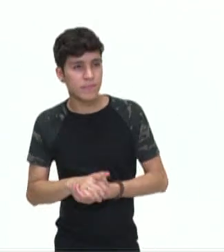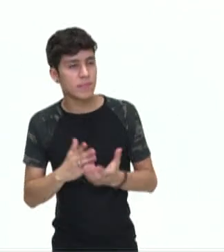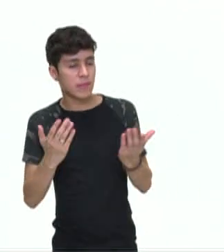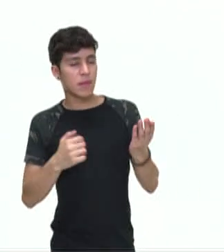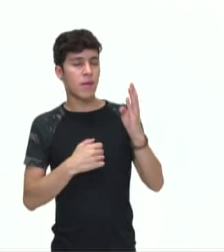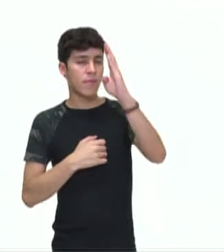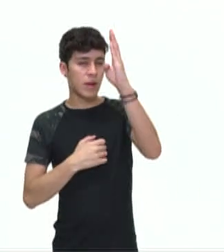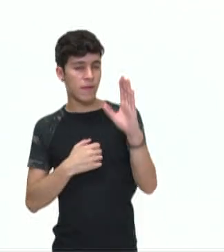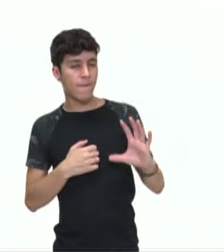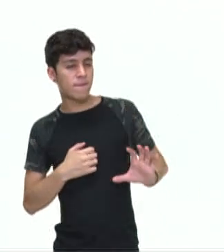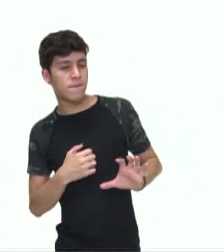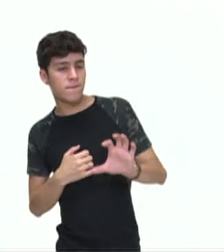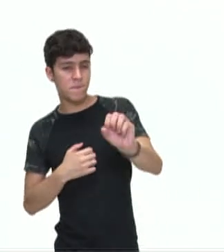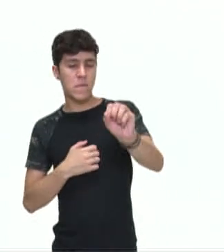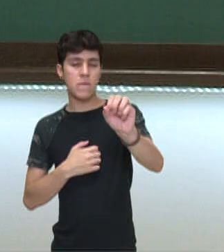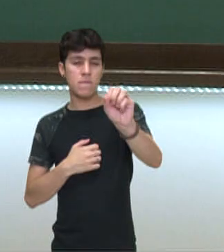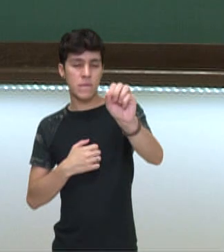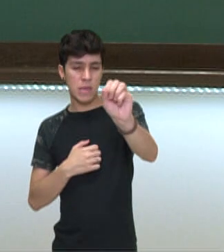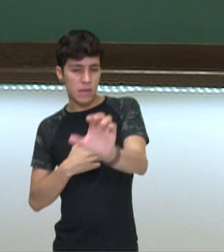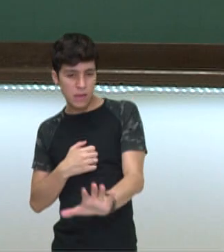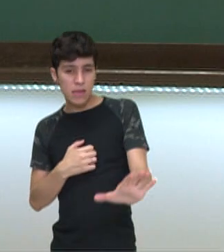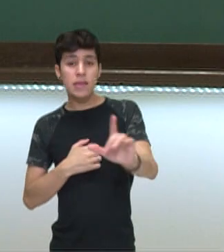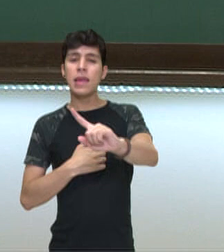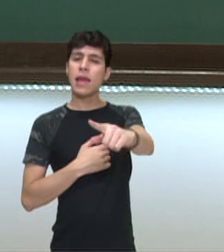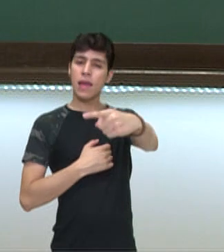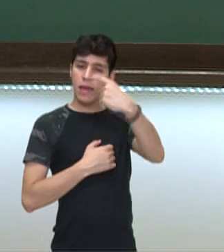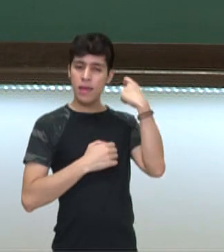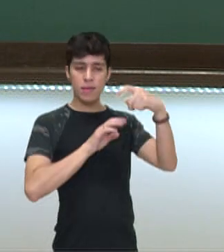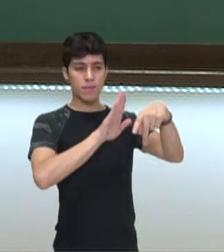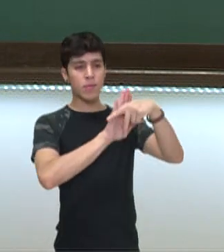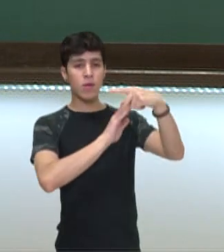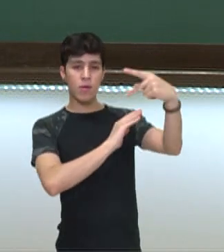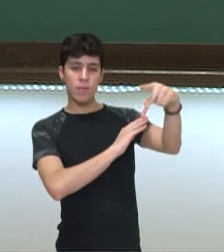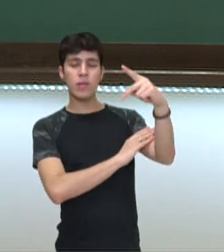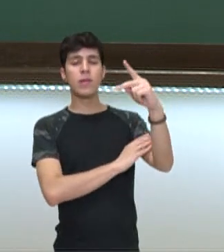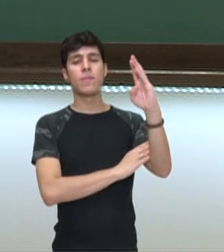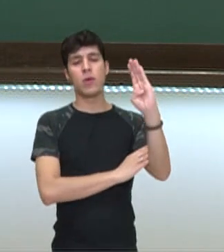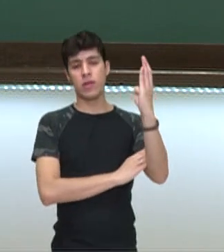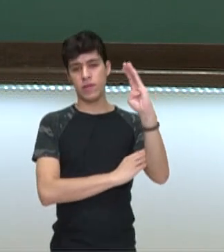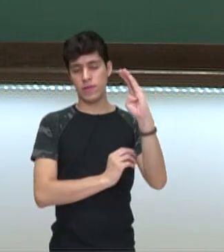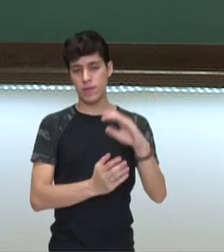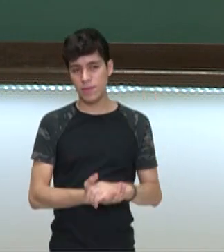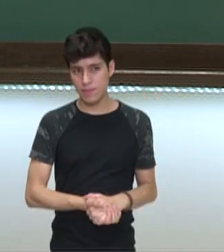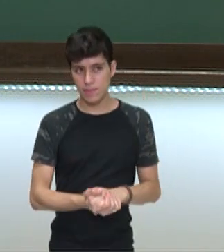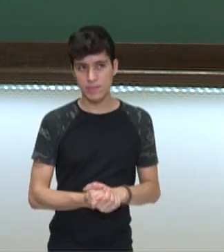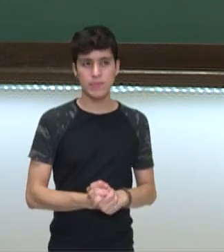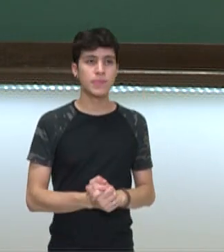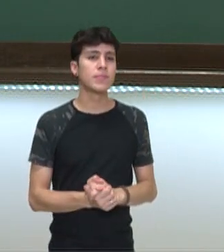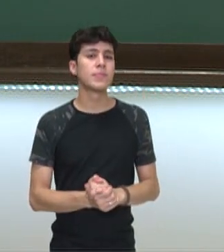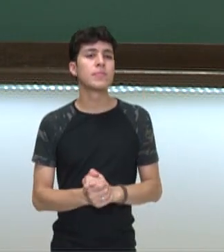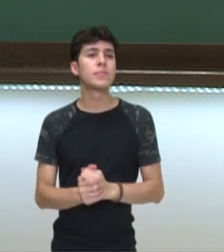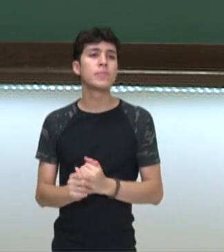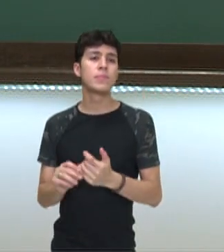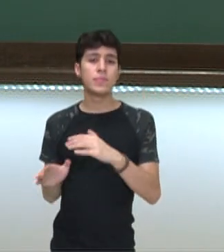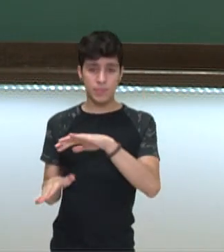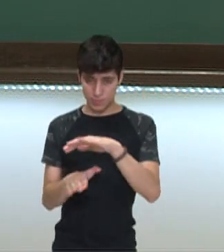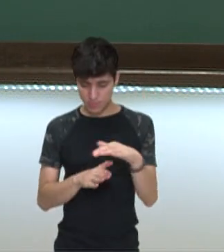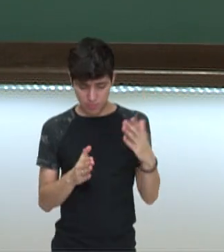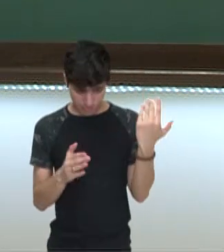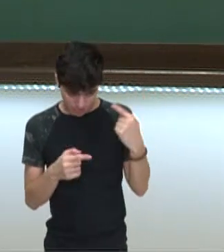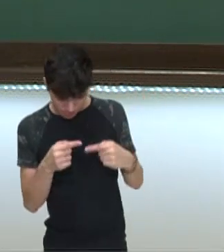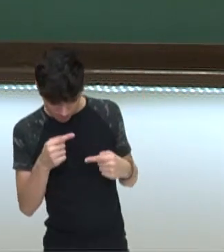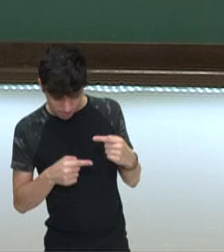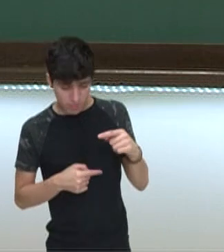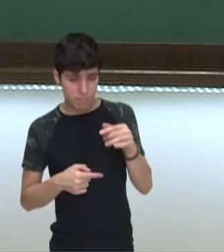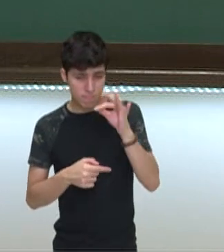a ter posse desse território, que antes era um território boliviano. Tá? E aí, dentro daquela política do